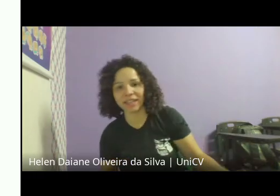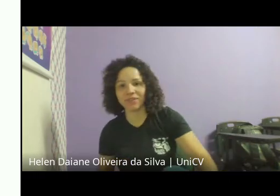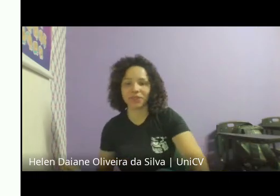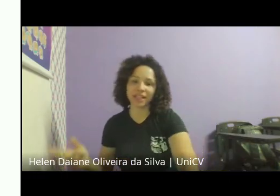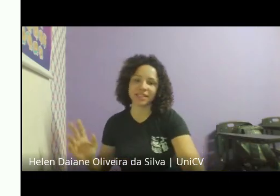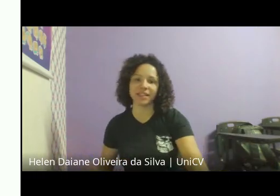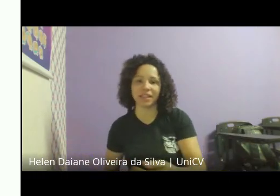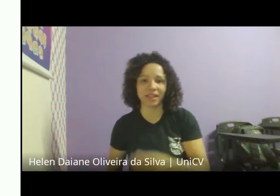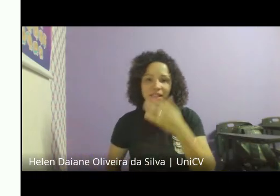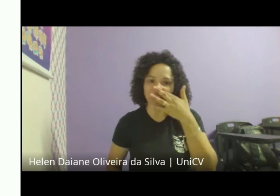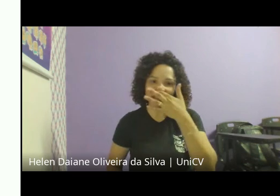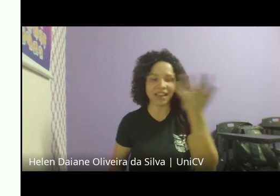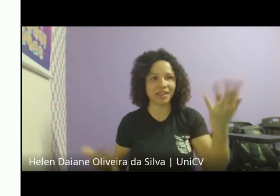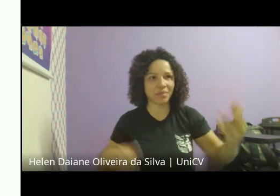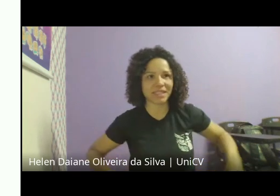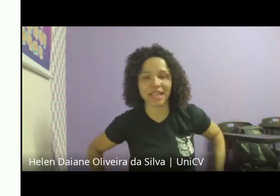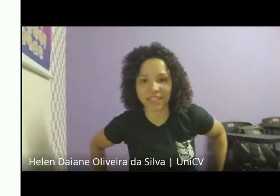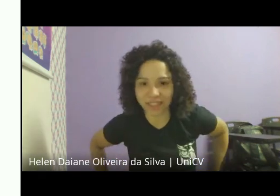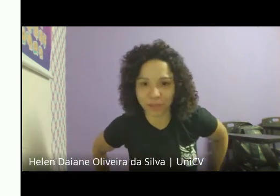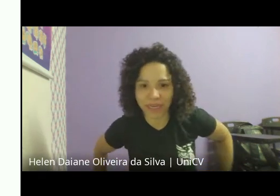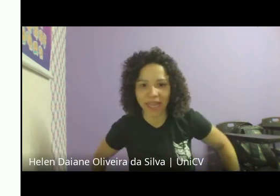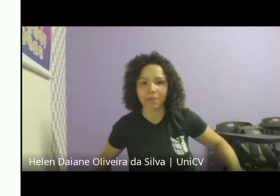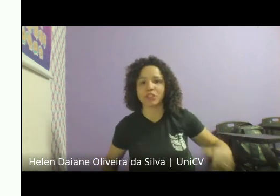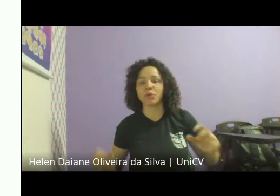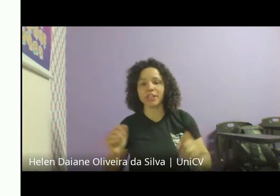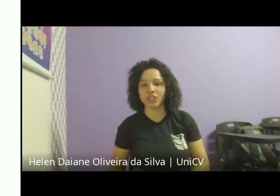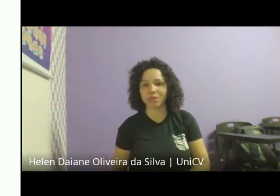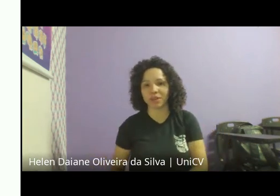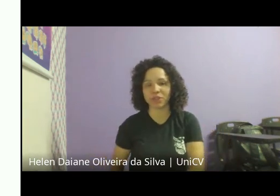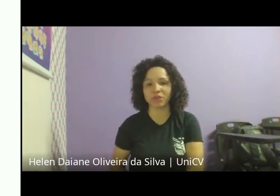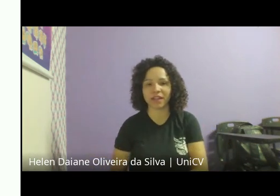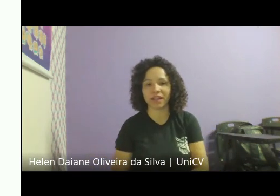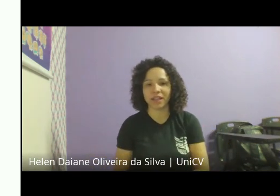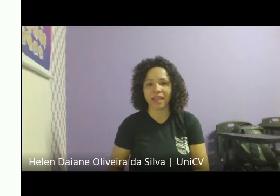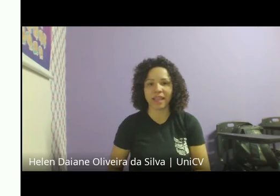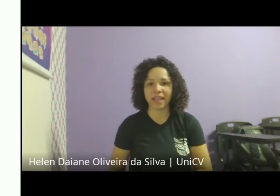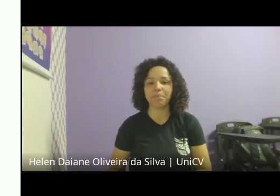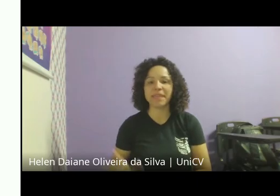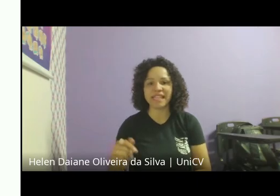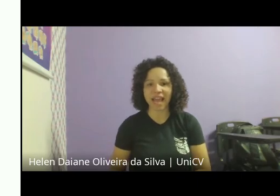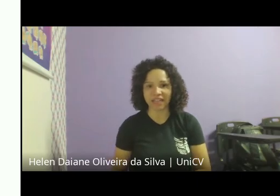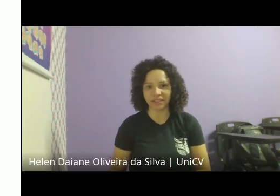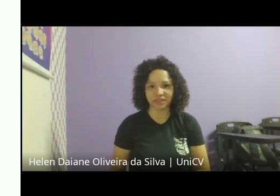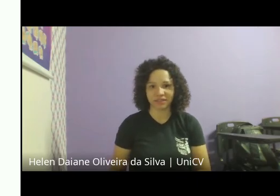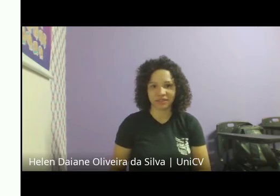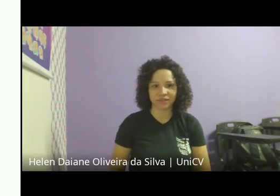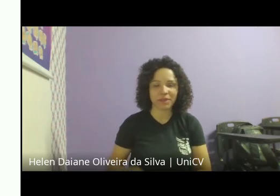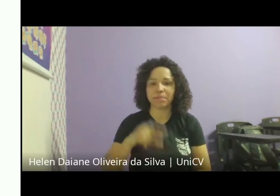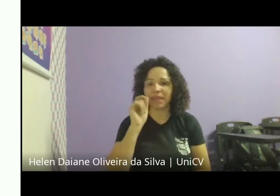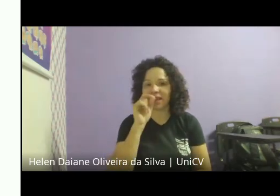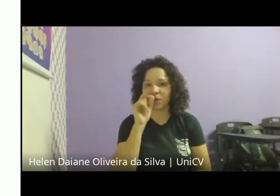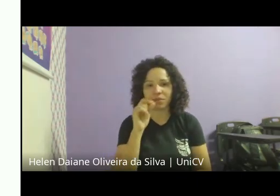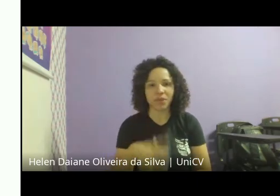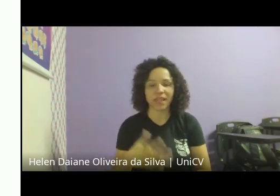chegar aqui e vai falar assim, aqui na minha cidade nem tanto, Maringá, mas tipo Curitiba, o pessoal fala piá. Vai